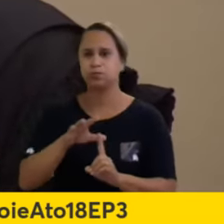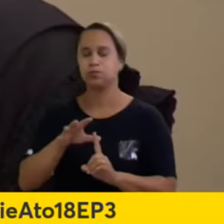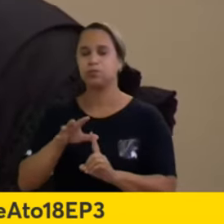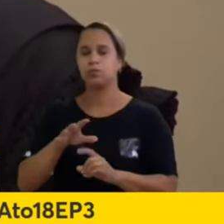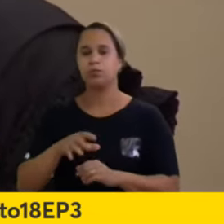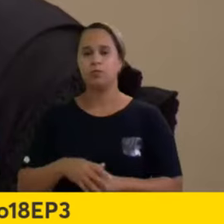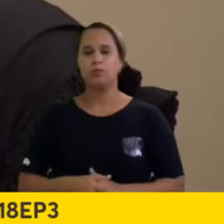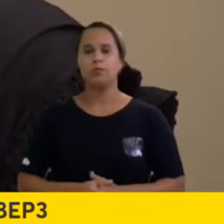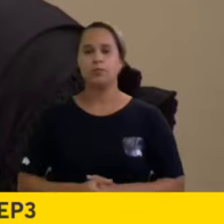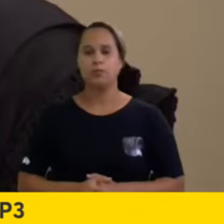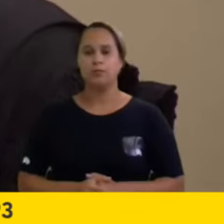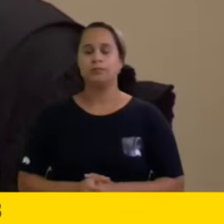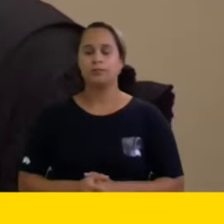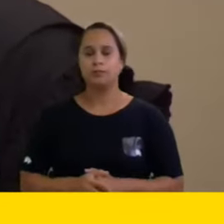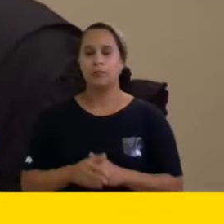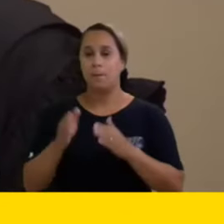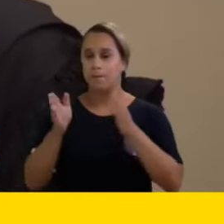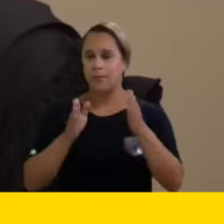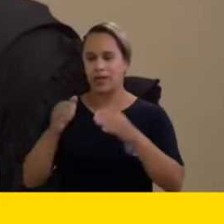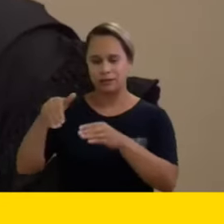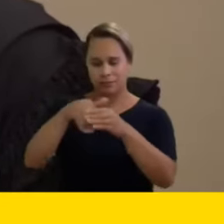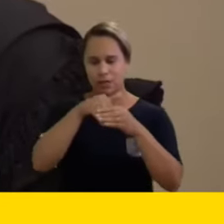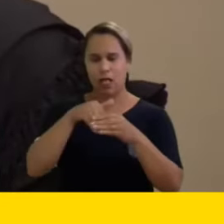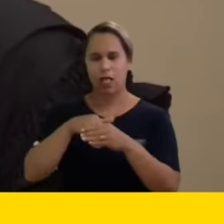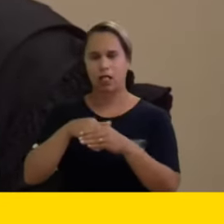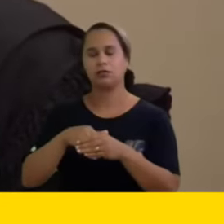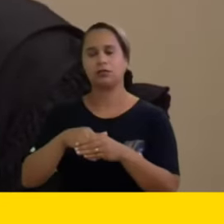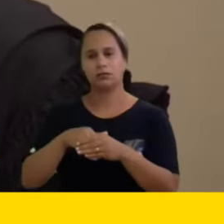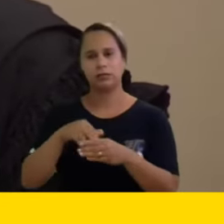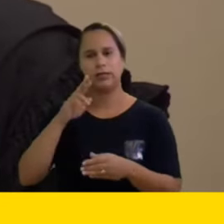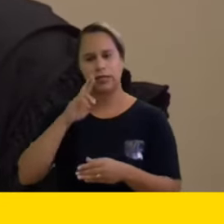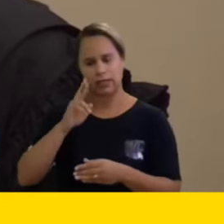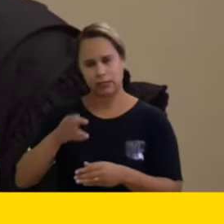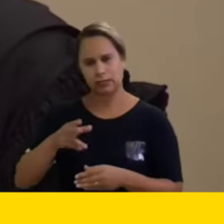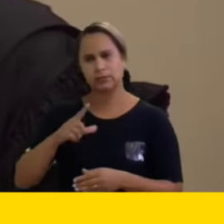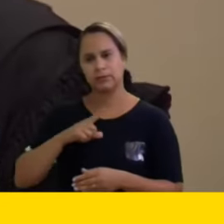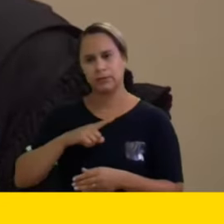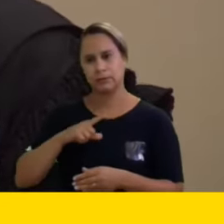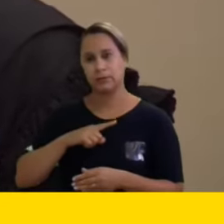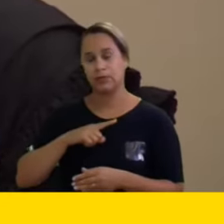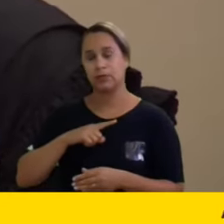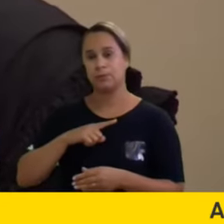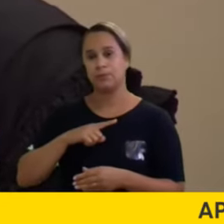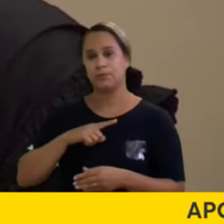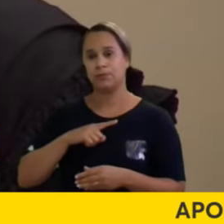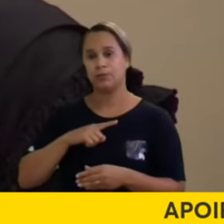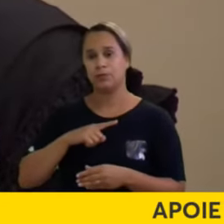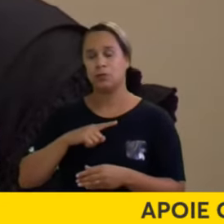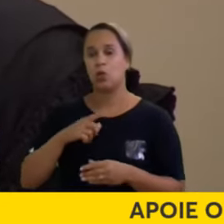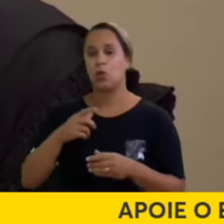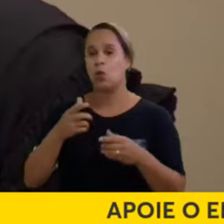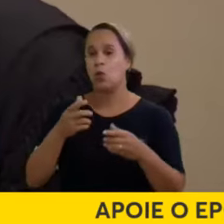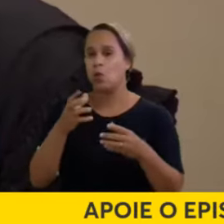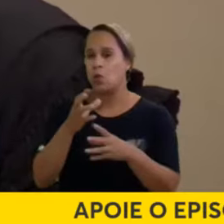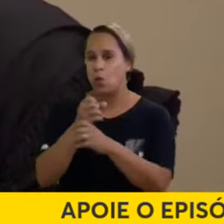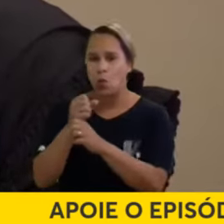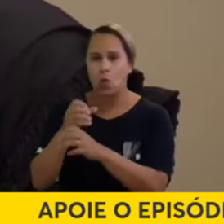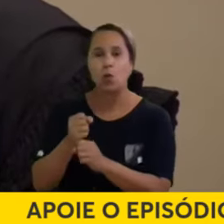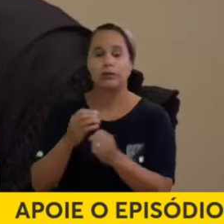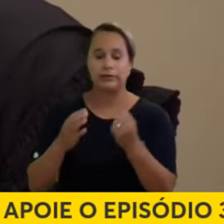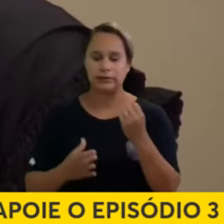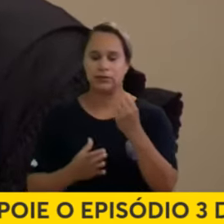ameadella portanto que há razões bastantes para não computar essa despesa na pré-campanha despesas com segurança pessoal